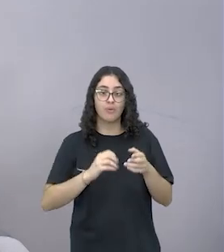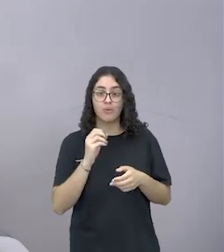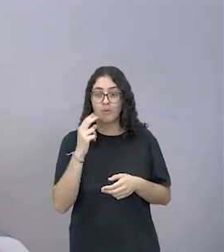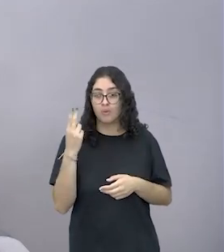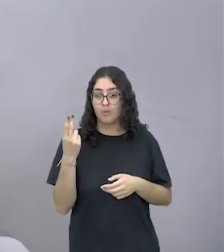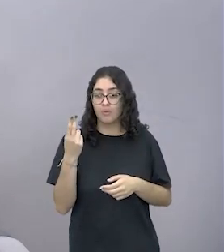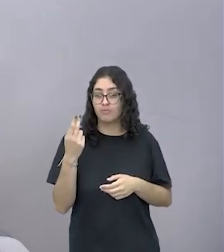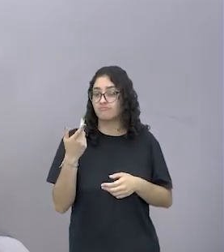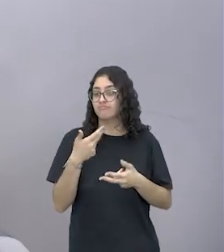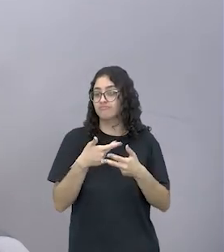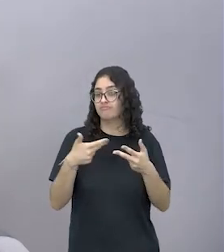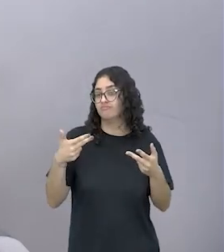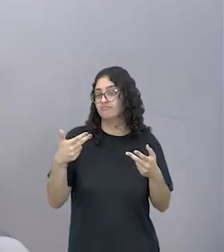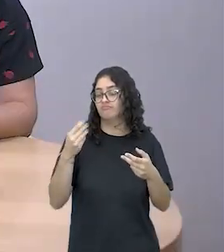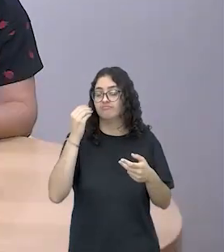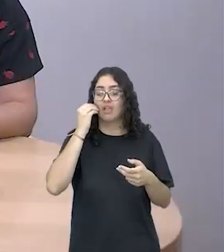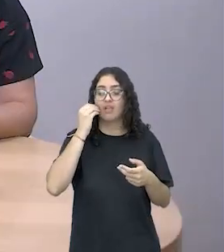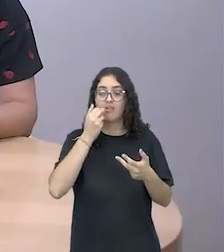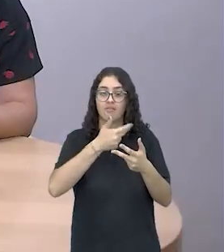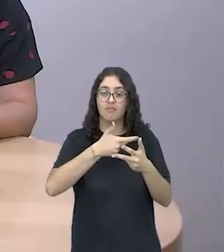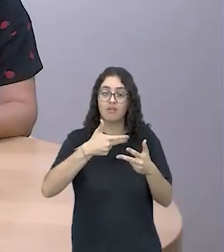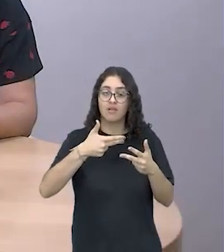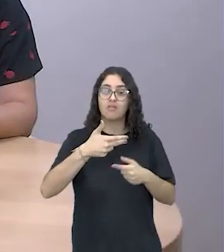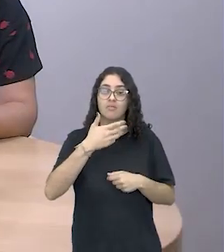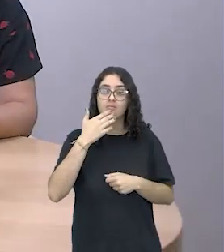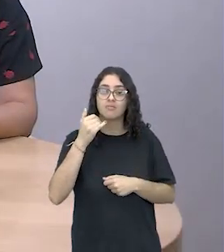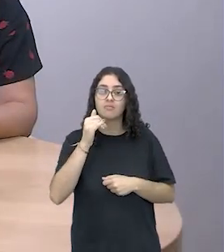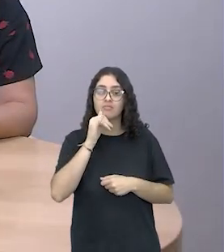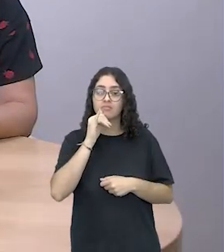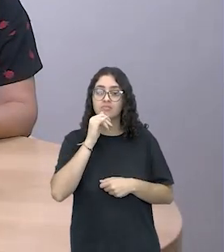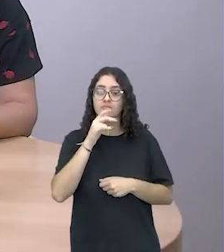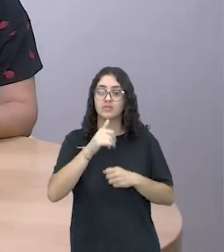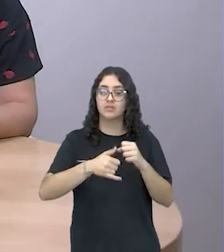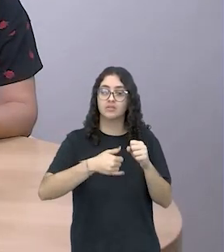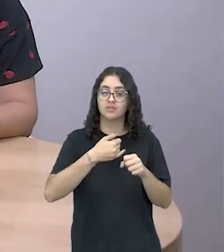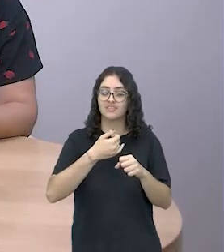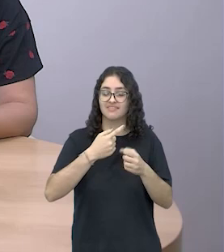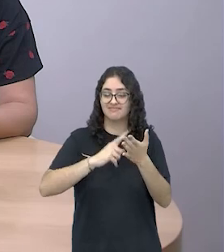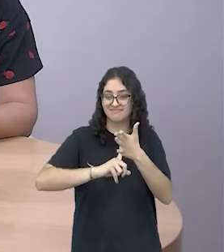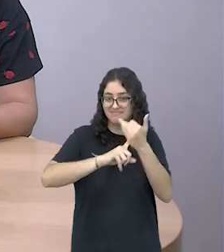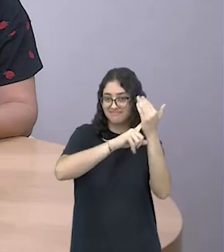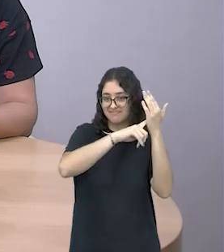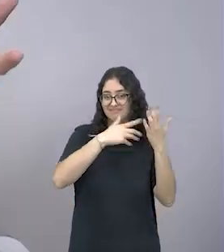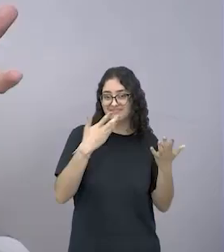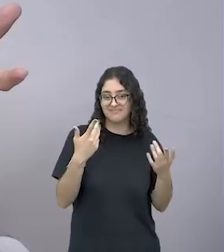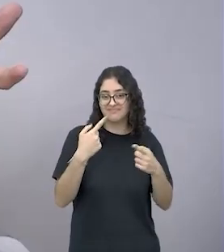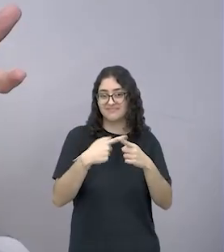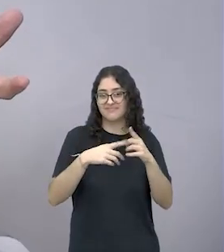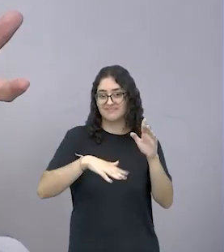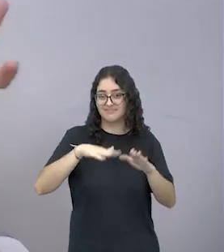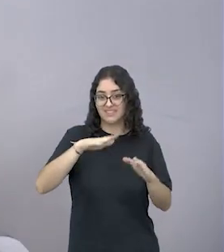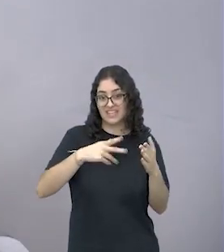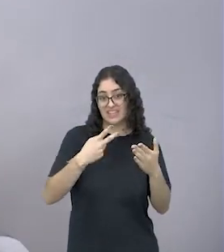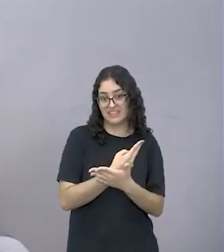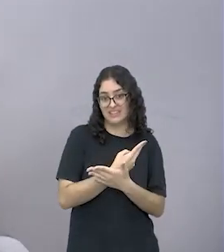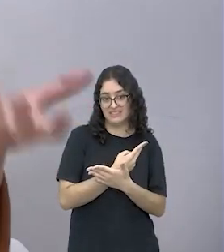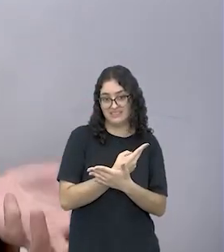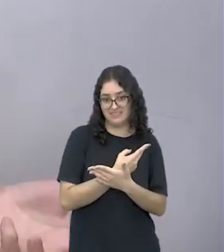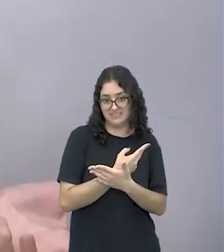mão levantada. Às vezes funciona mais do que você ficar, às vezes, na tecnologia, que aí dá alguma coisa